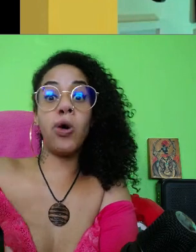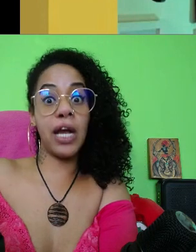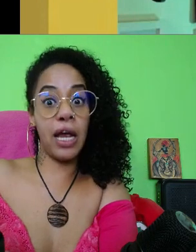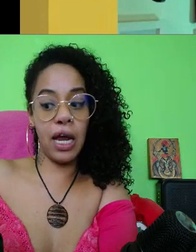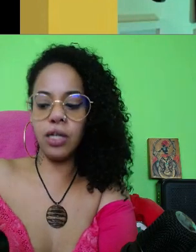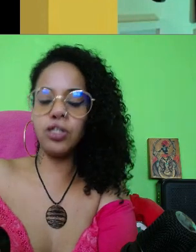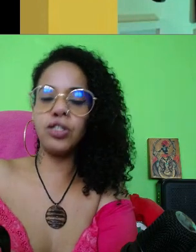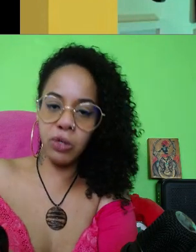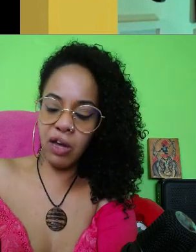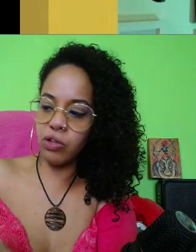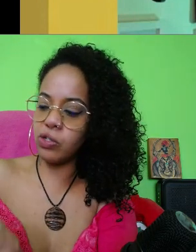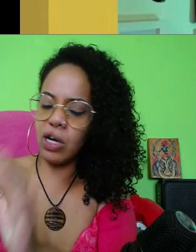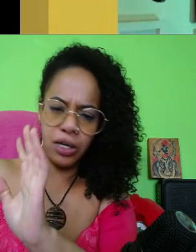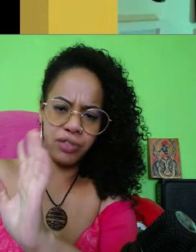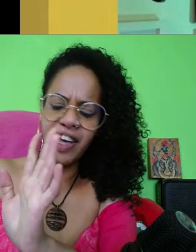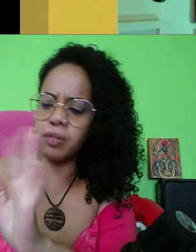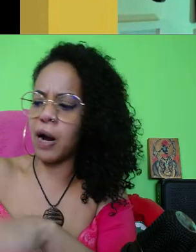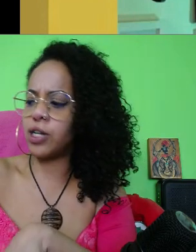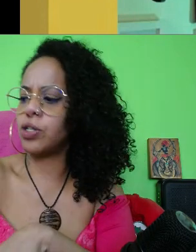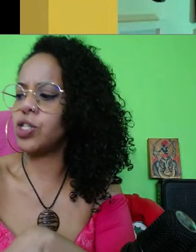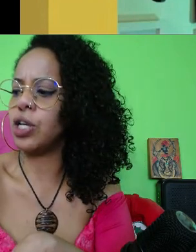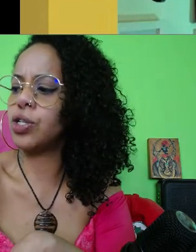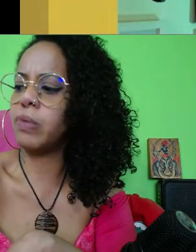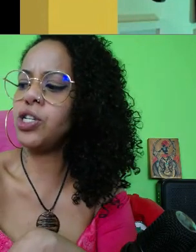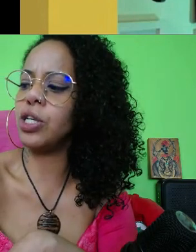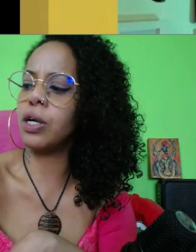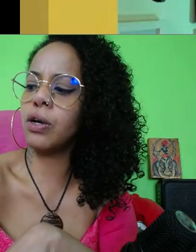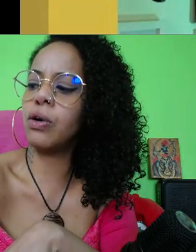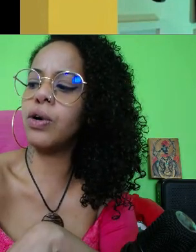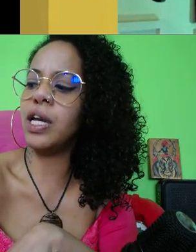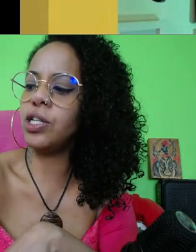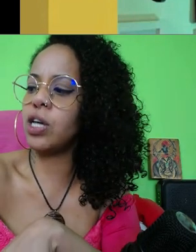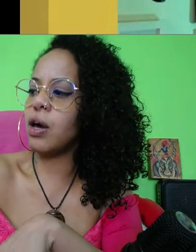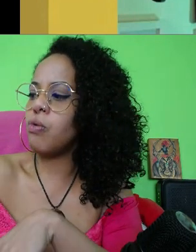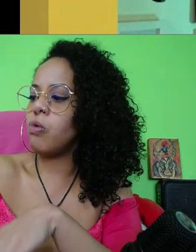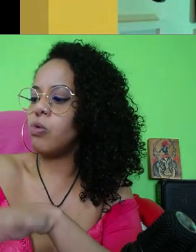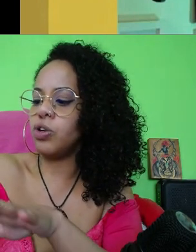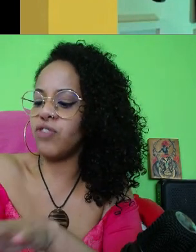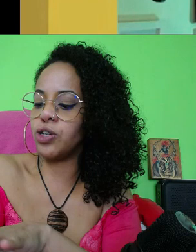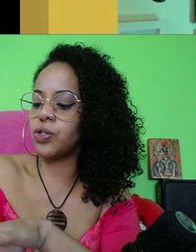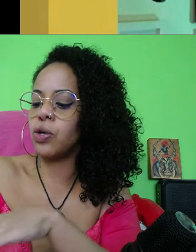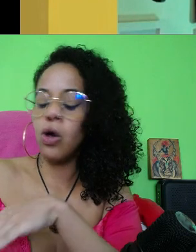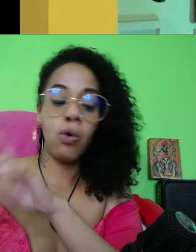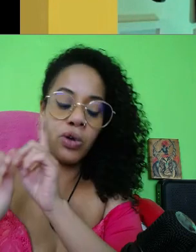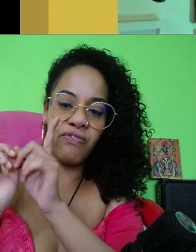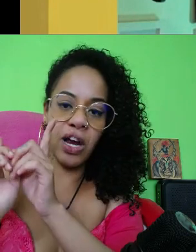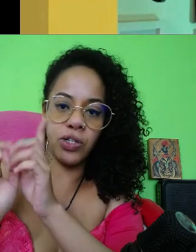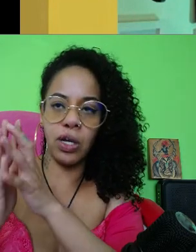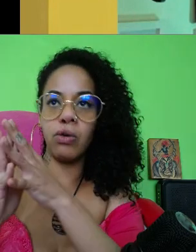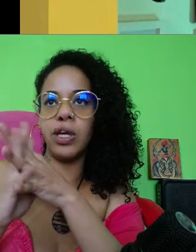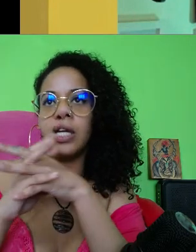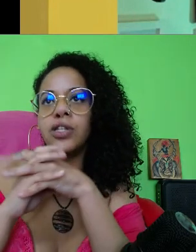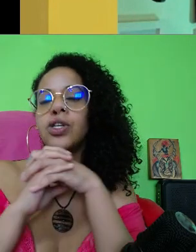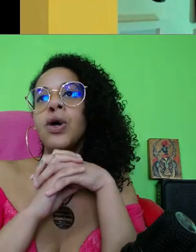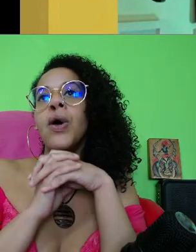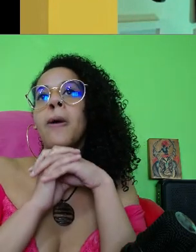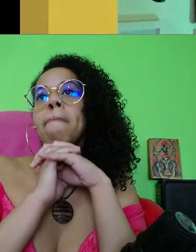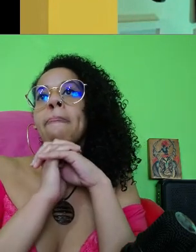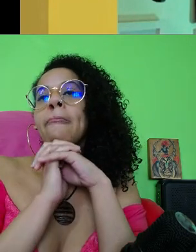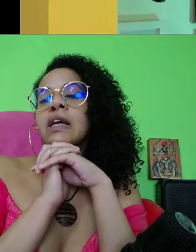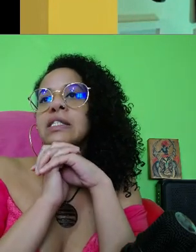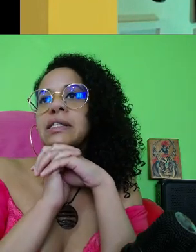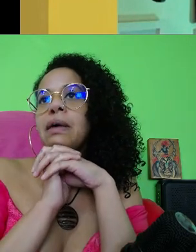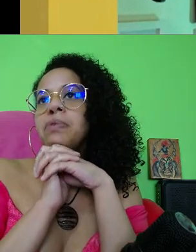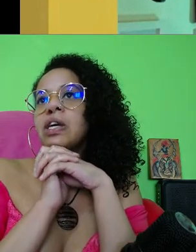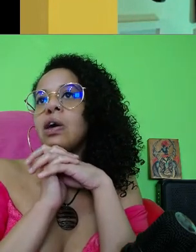porém somos revolucionários faz parte gente imagina incoerente é o universo o universo incoerente